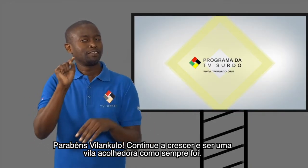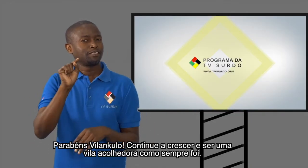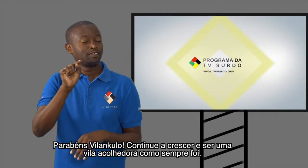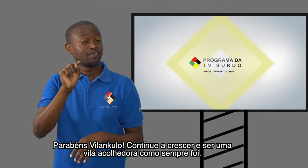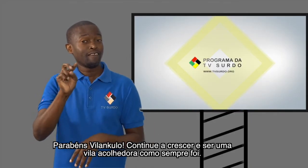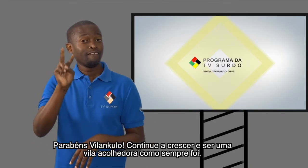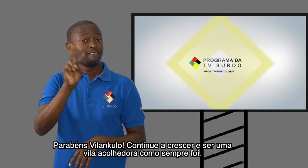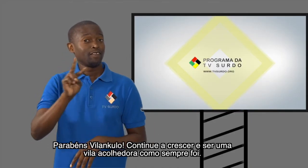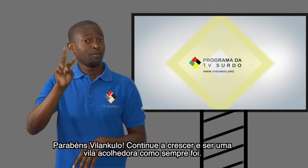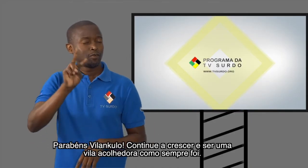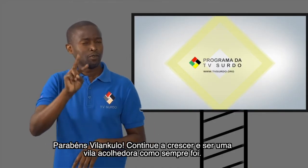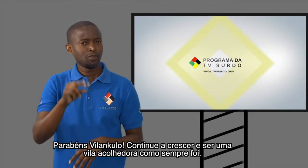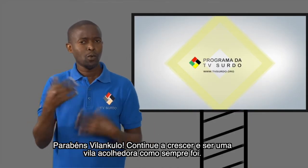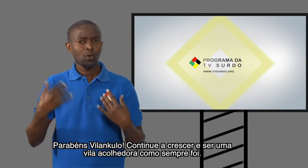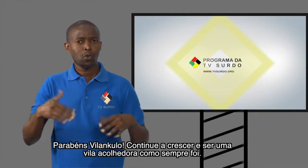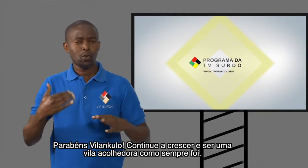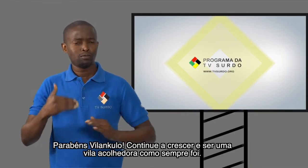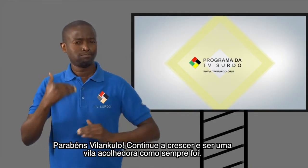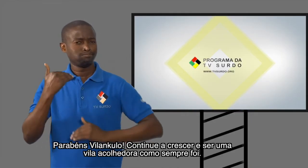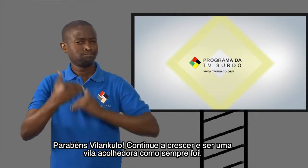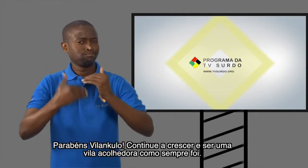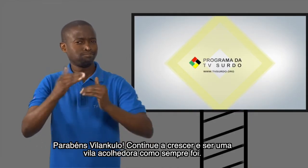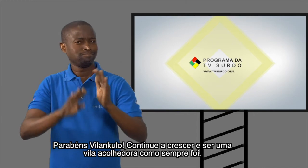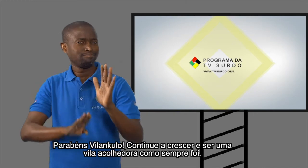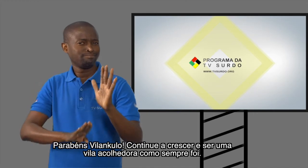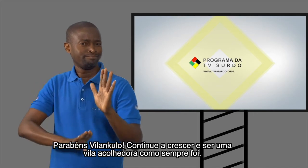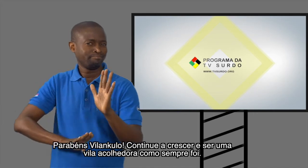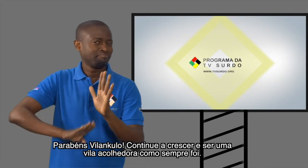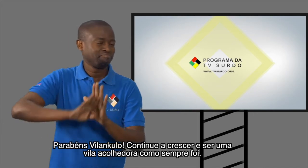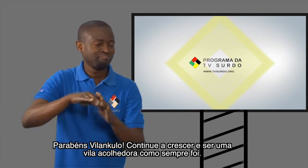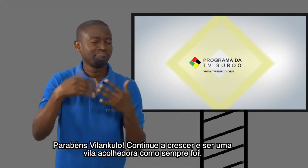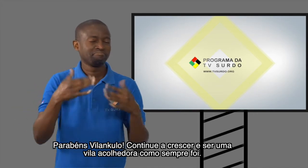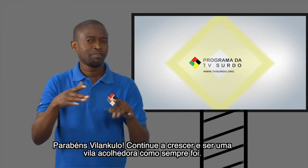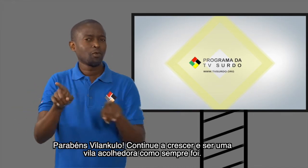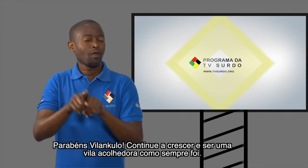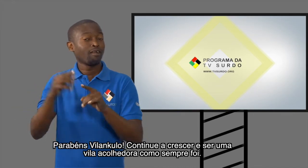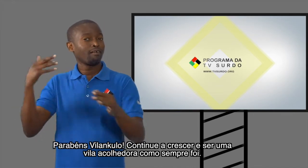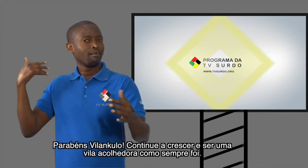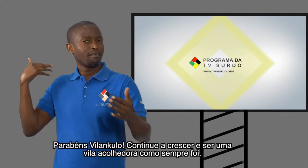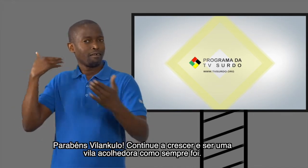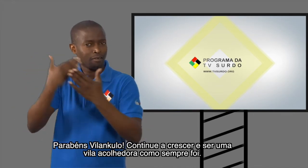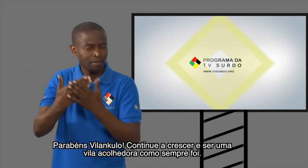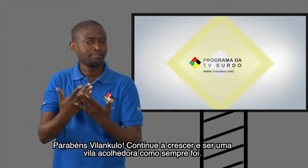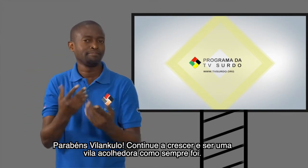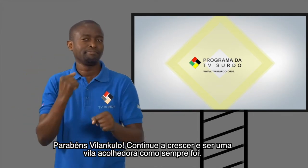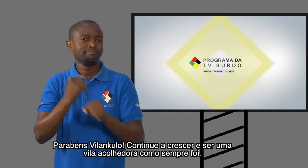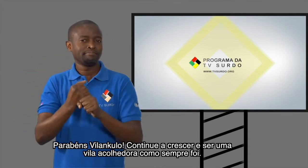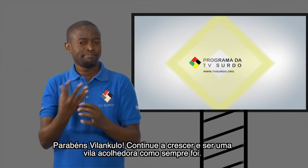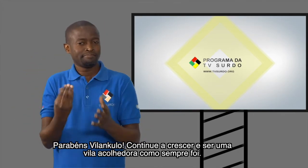Villancolo. Continue a crescer e ser uma vila acolhedora, como sempre foi.